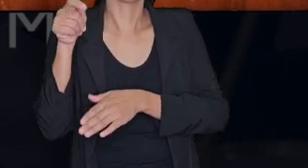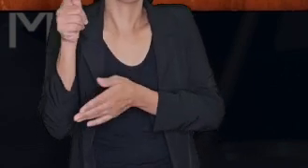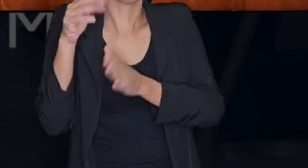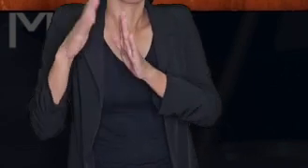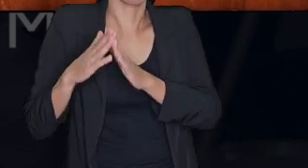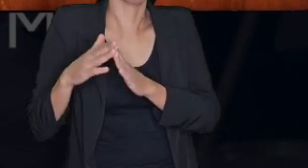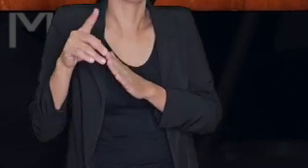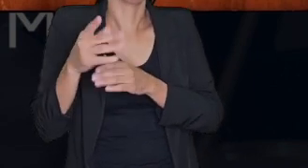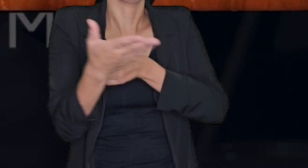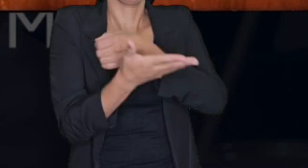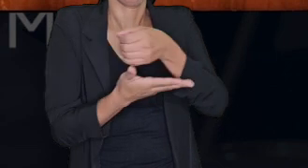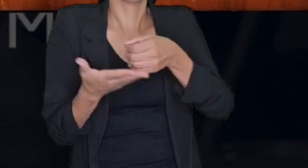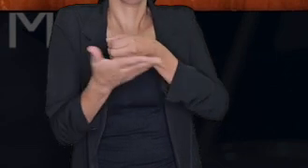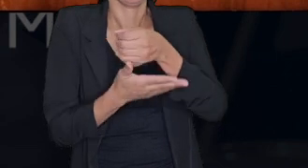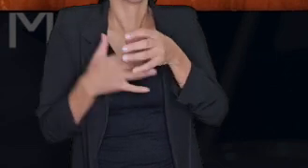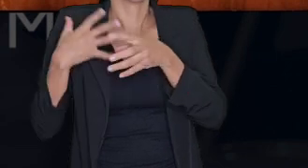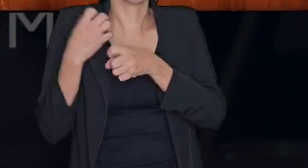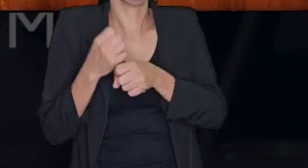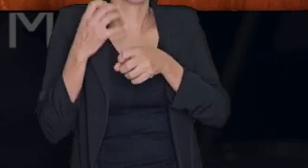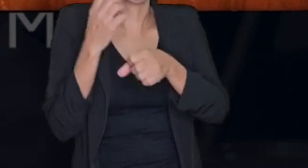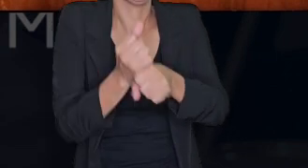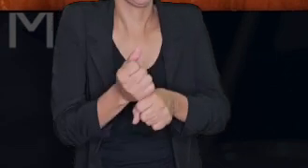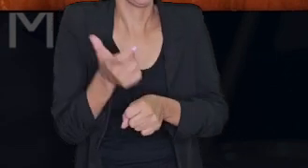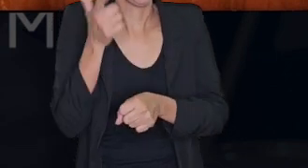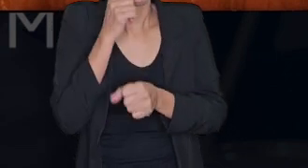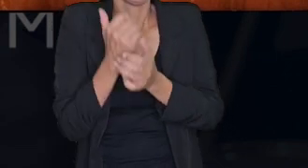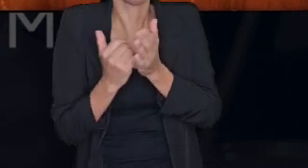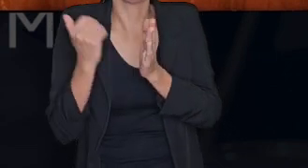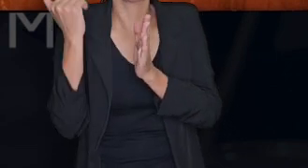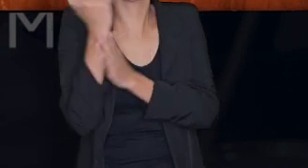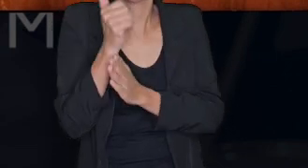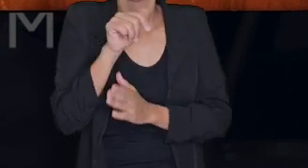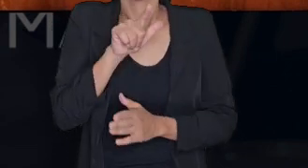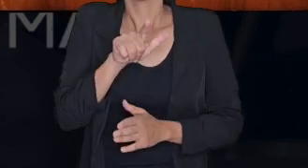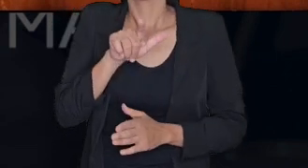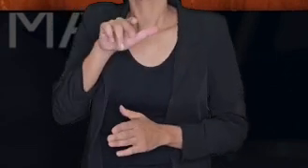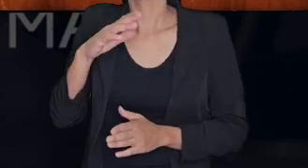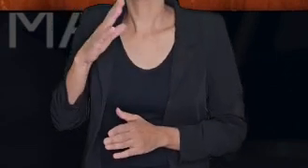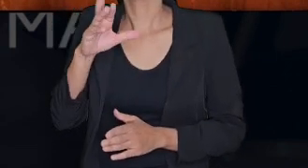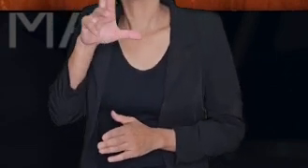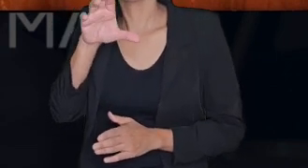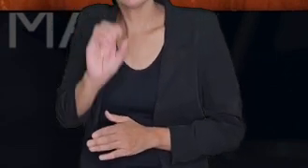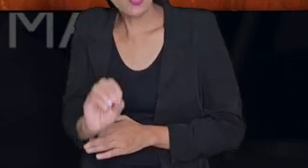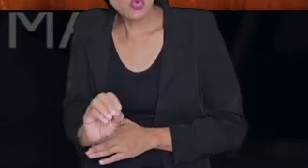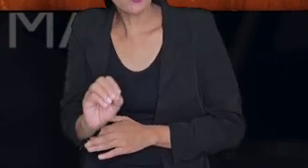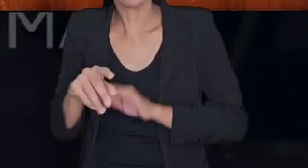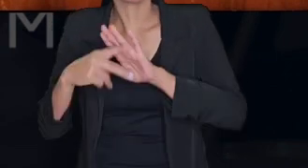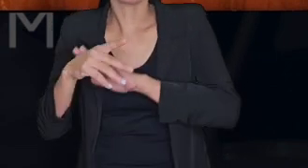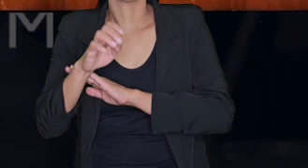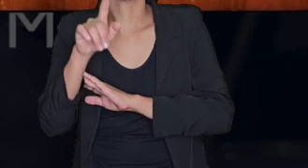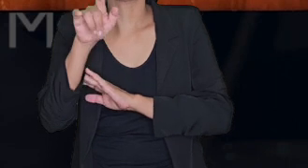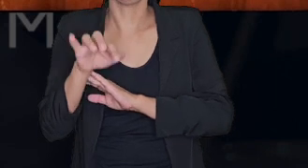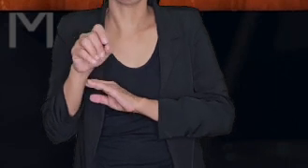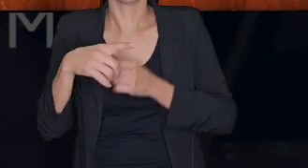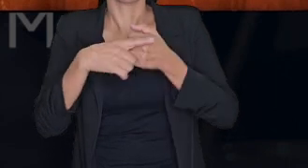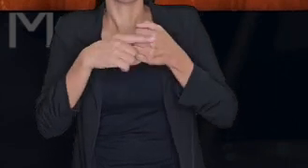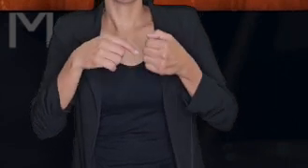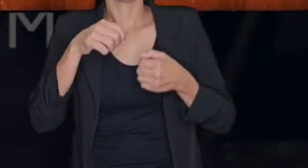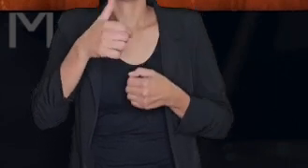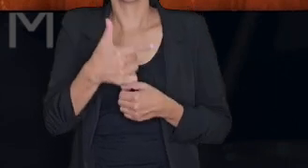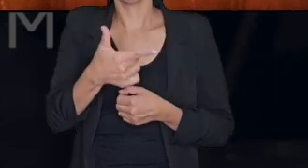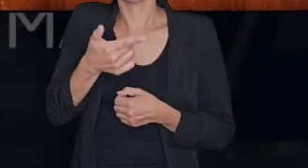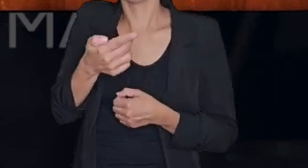de aquisição do falecido, isso é base de cálculo do ganho de capital, do lucro imobiliário, do